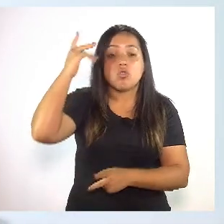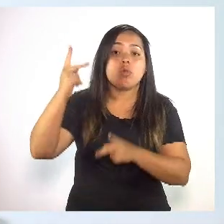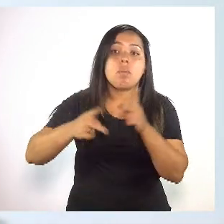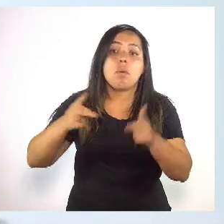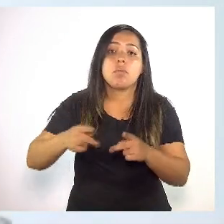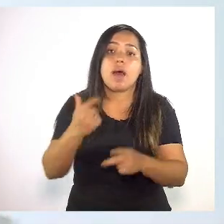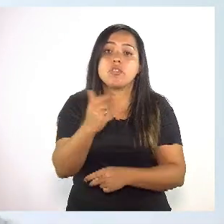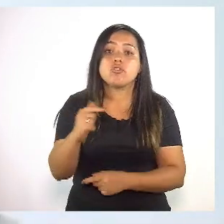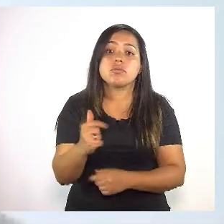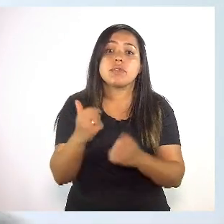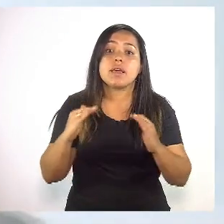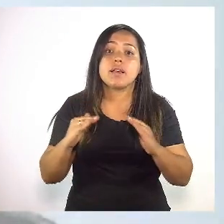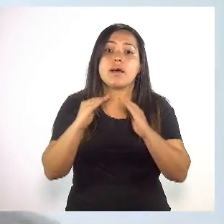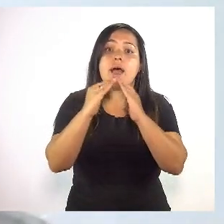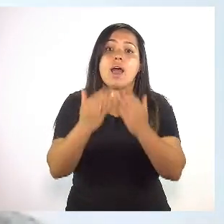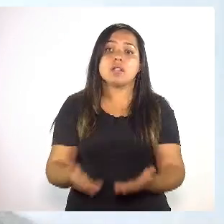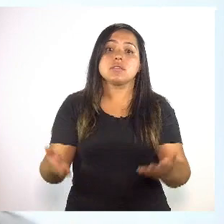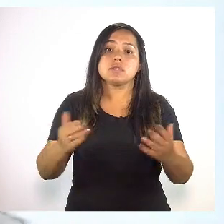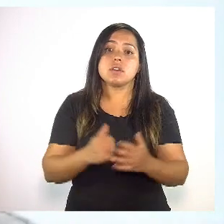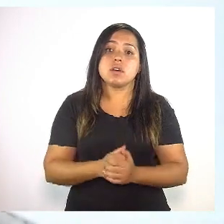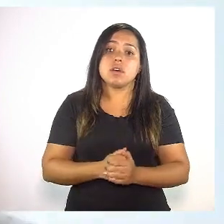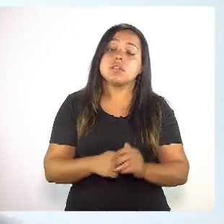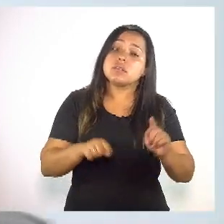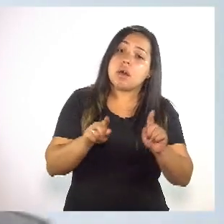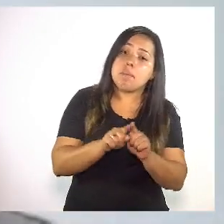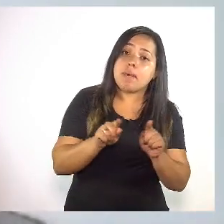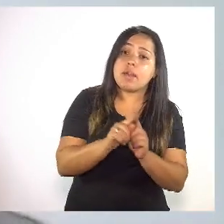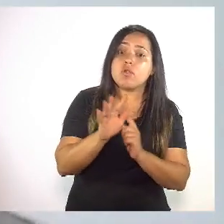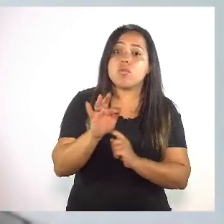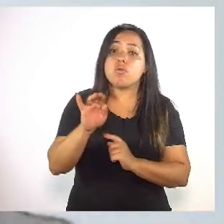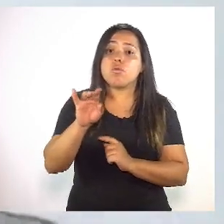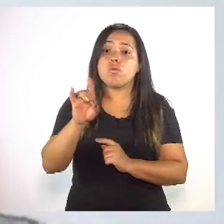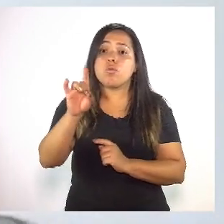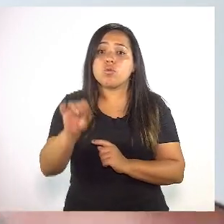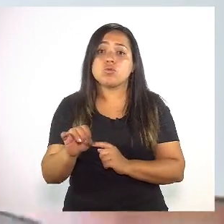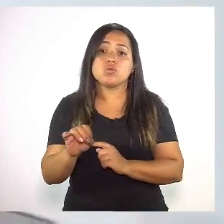disse o deputado Renan Ferrinho, em questão de regularização fundiária,